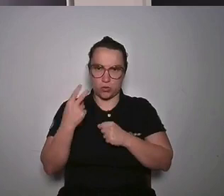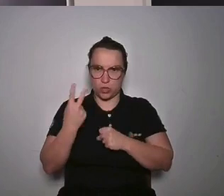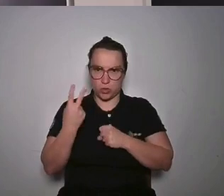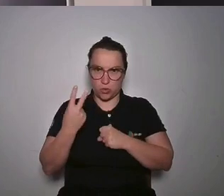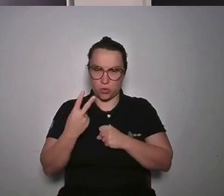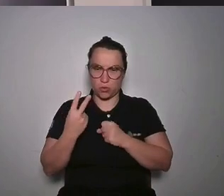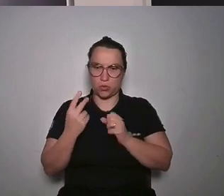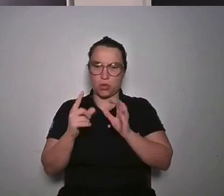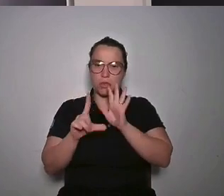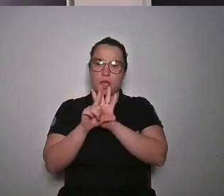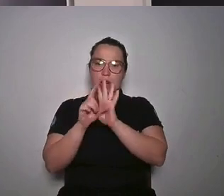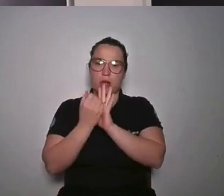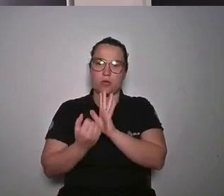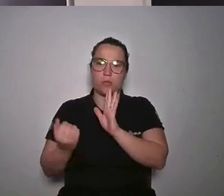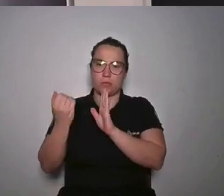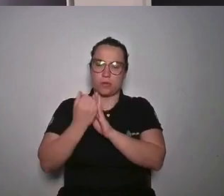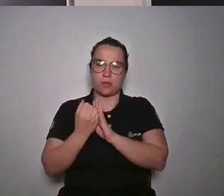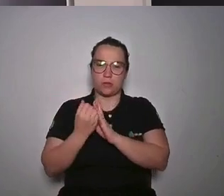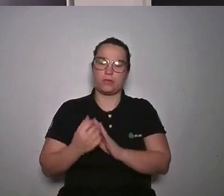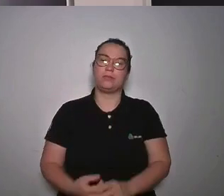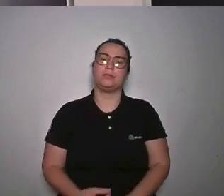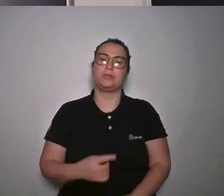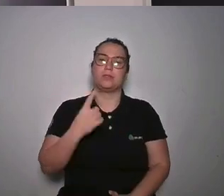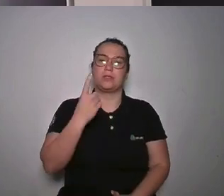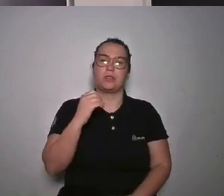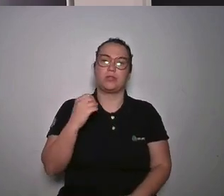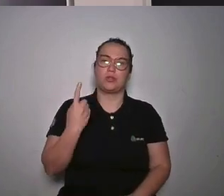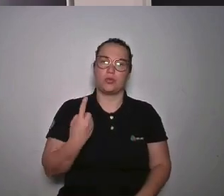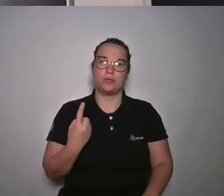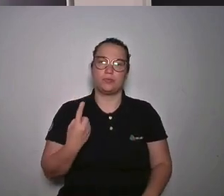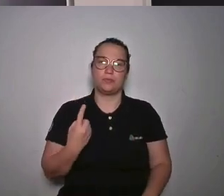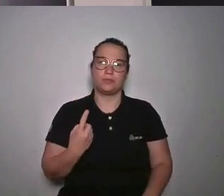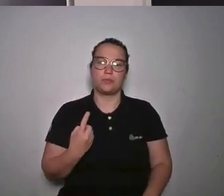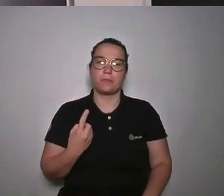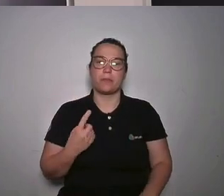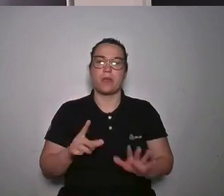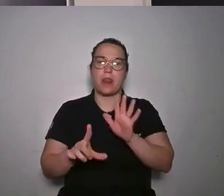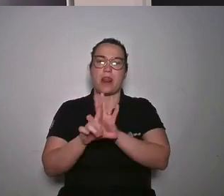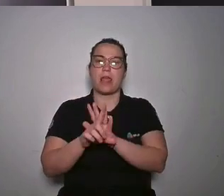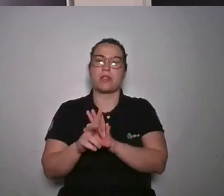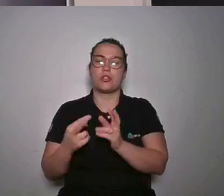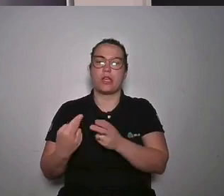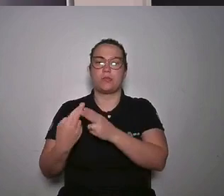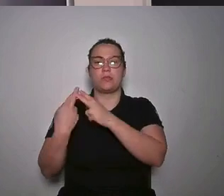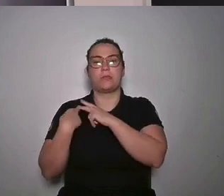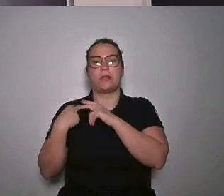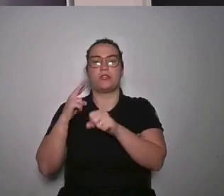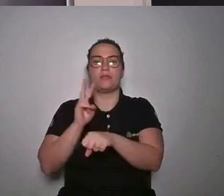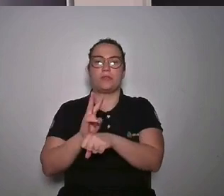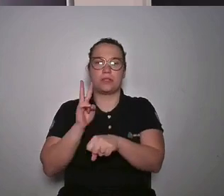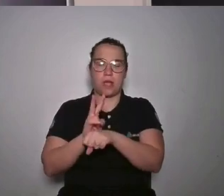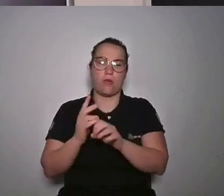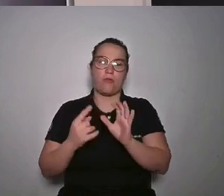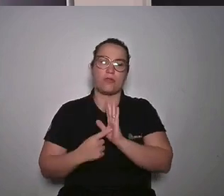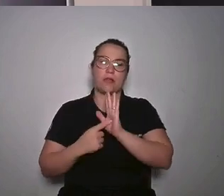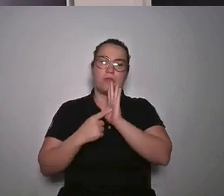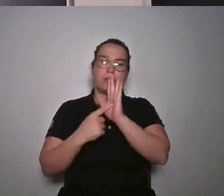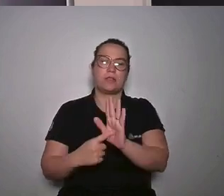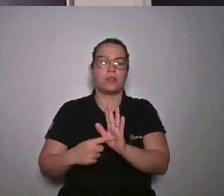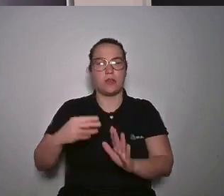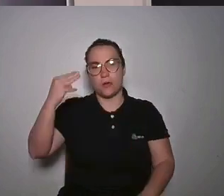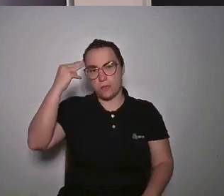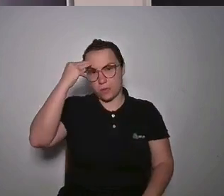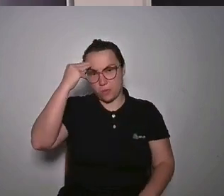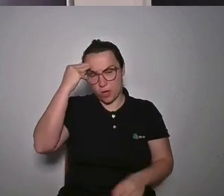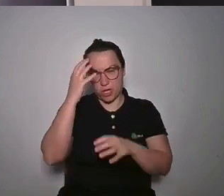Complementar 101, que é a LRF, Lei de Responsabilidade Fiscal, será apresentada a memória de